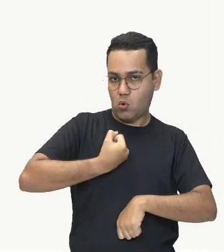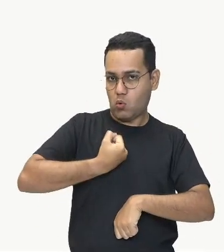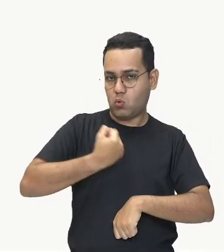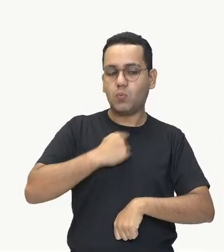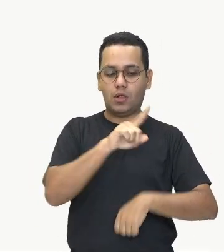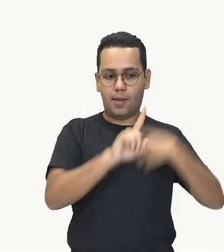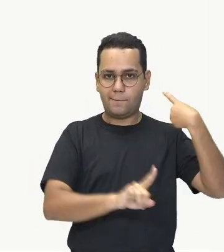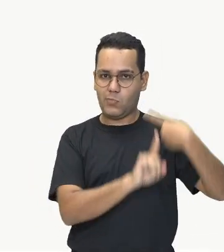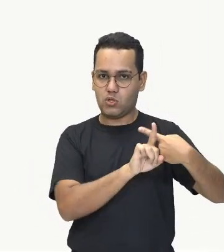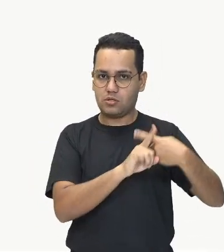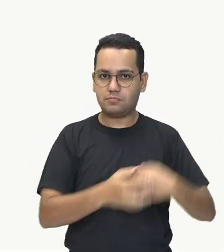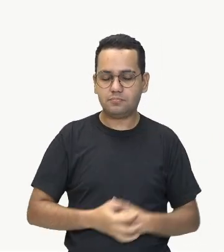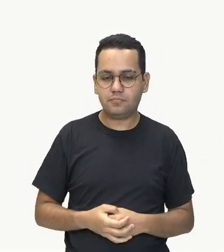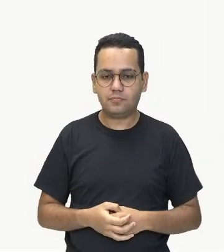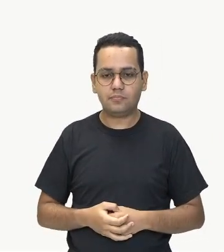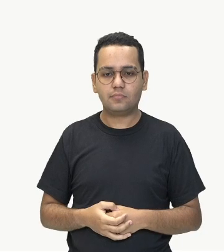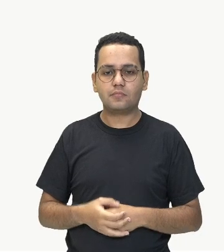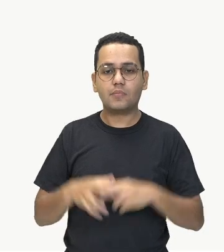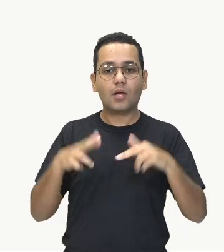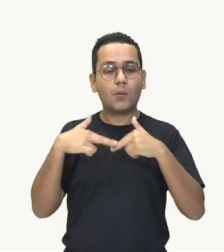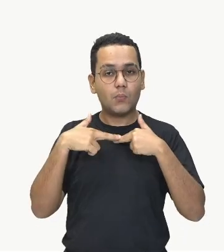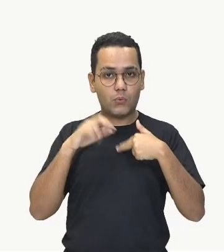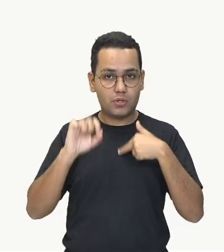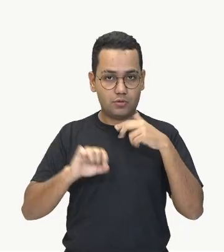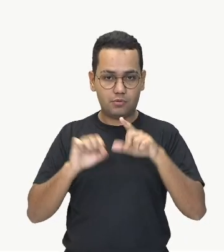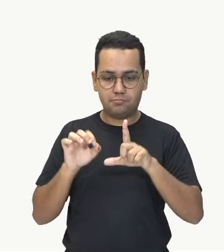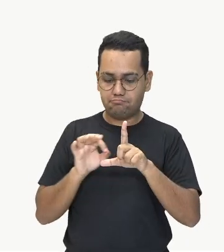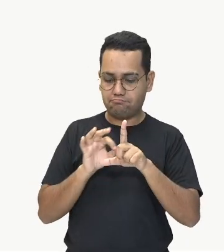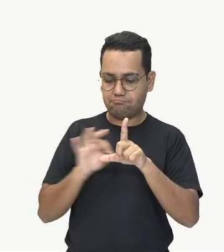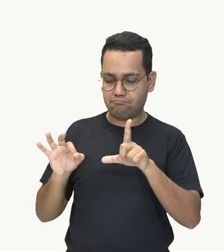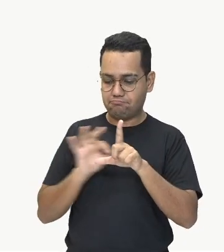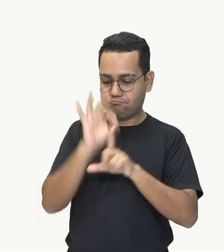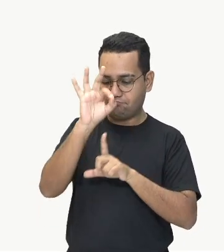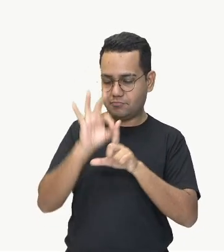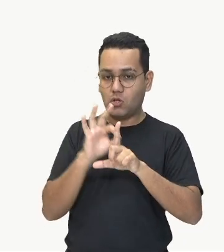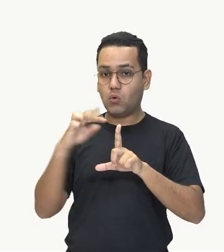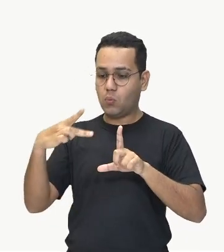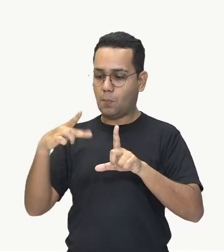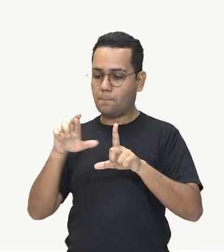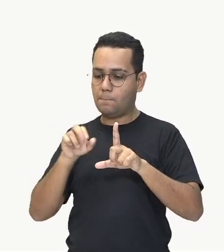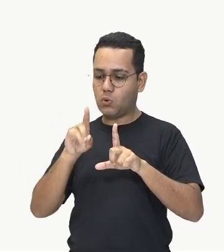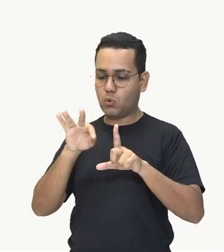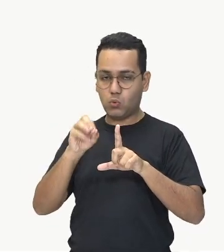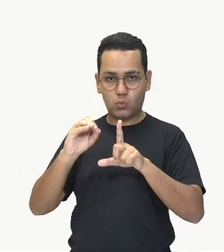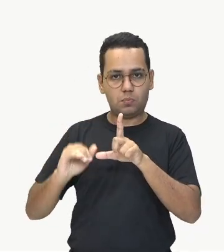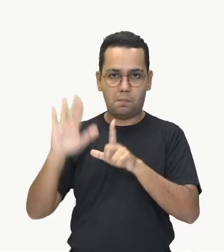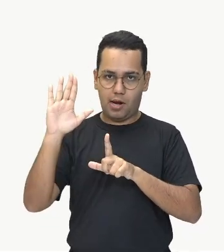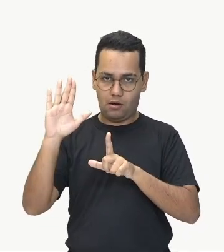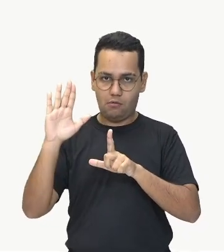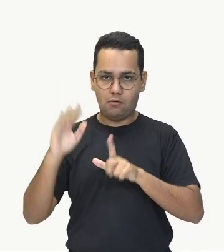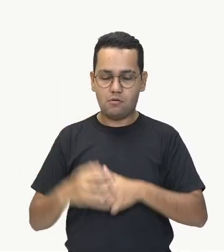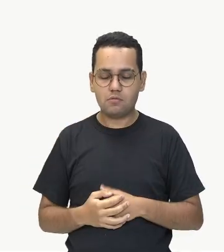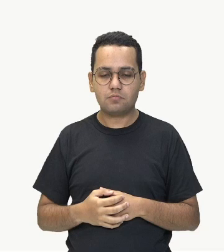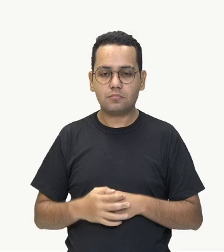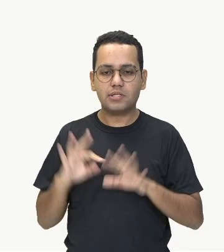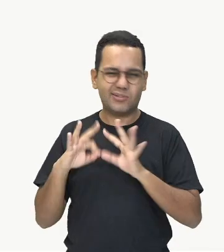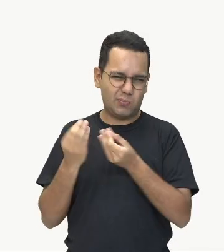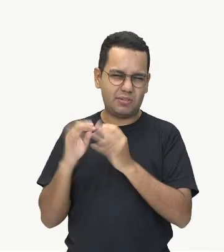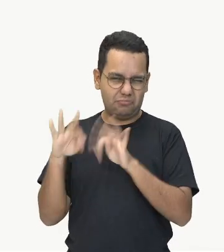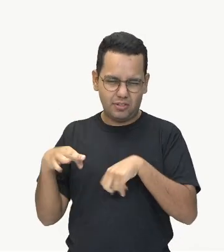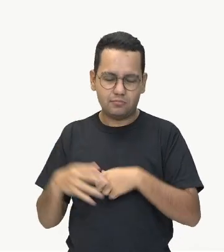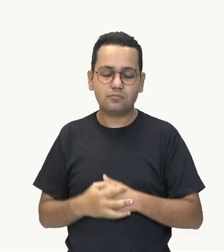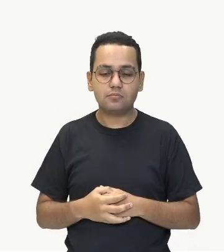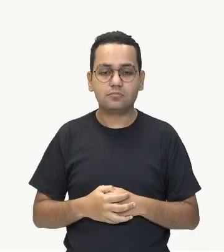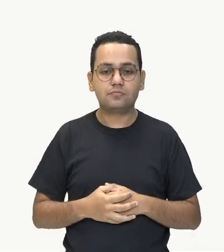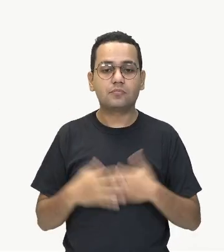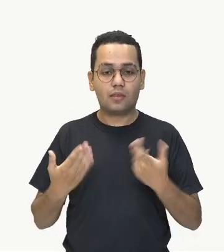forma aqui como o produto é maior ó Note que ele vem aqui aí ele sobe